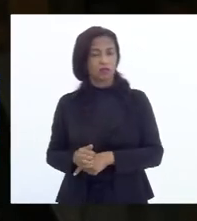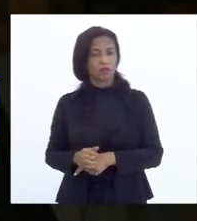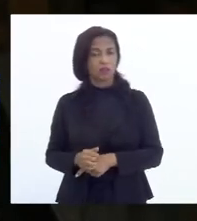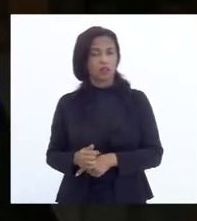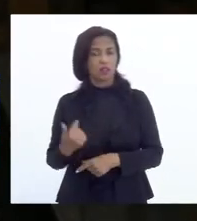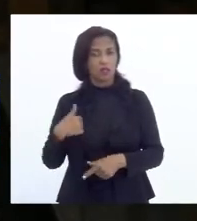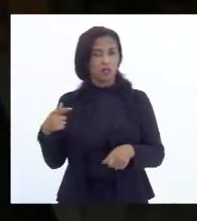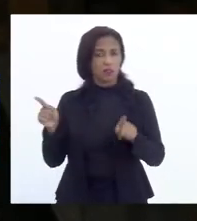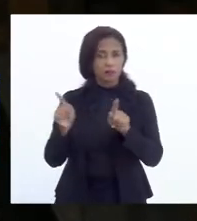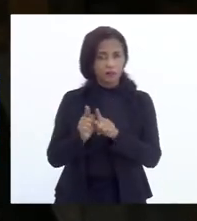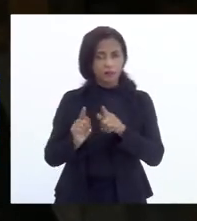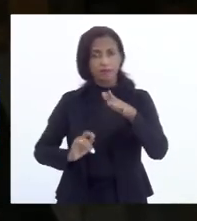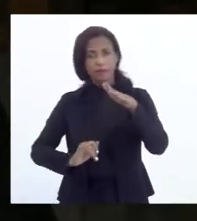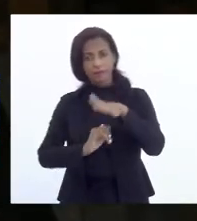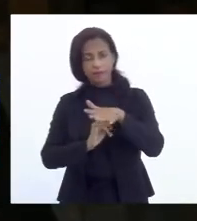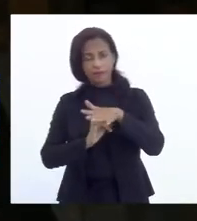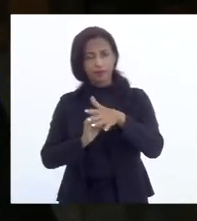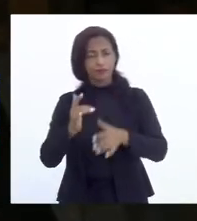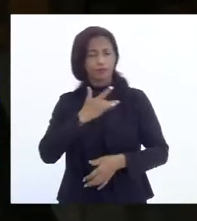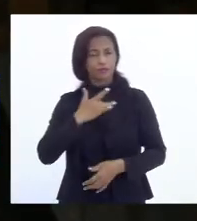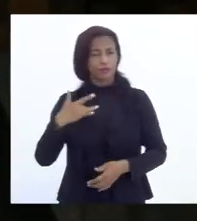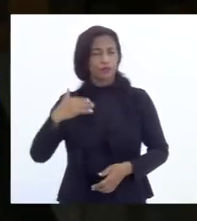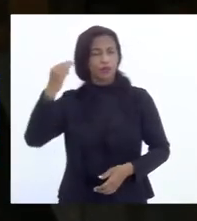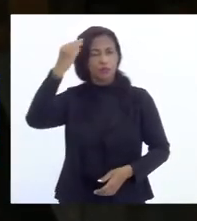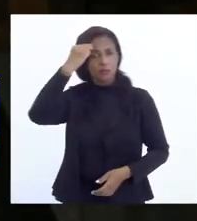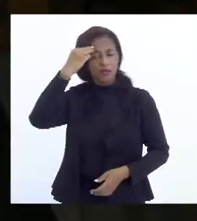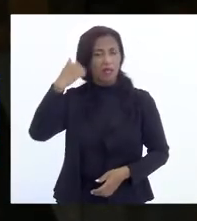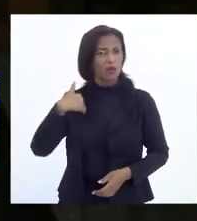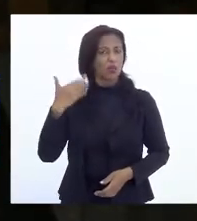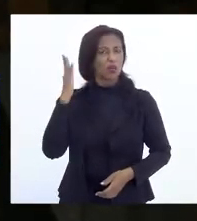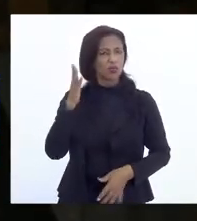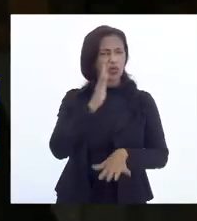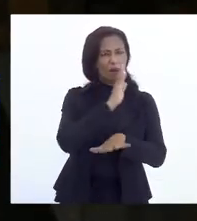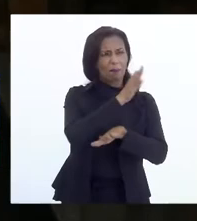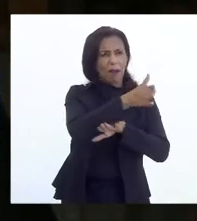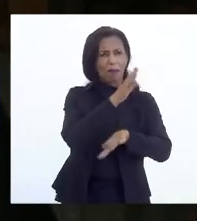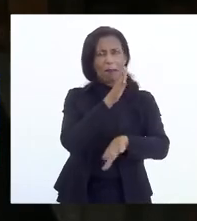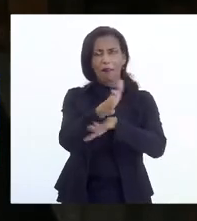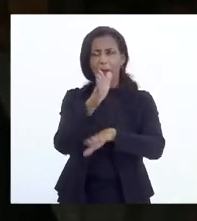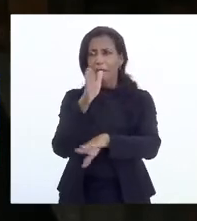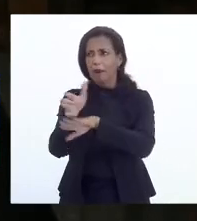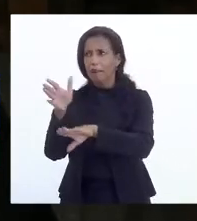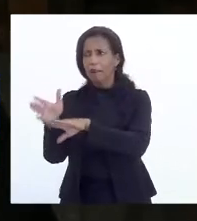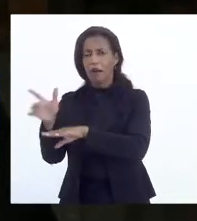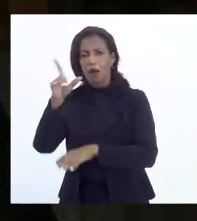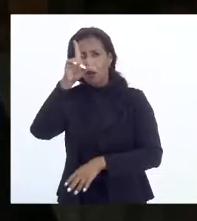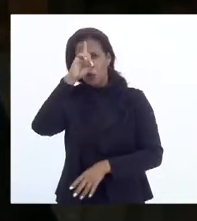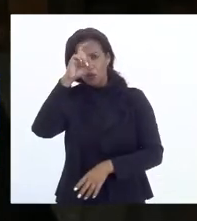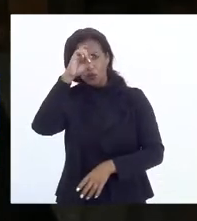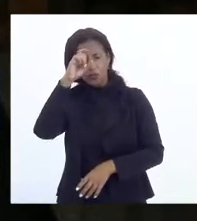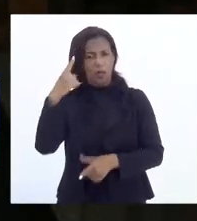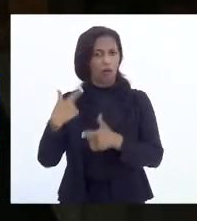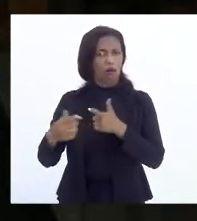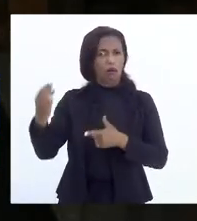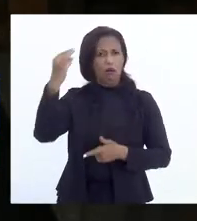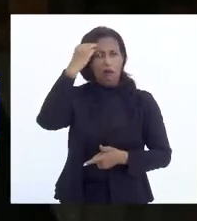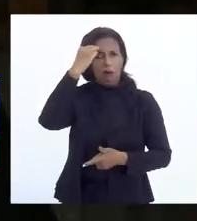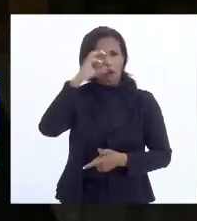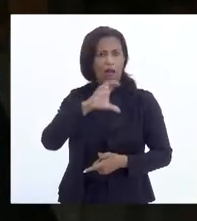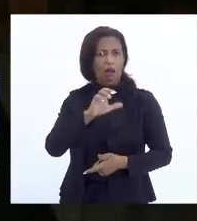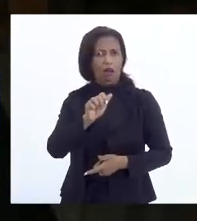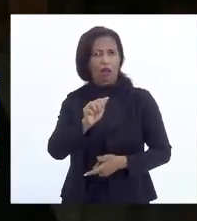inclusive, instituições de saúde mental. Já fiscalizei várias. Hospitais psiquiátricos,